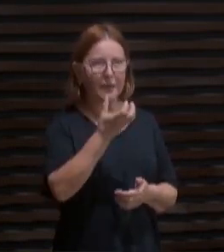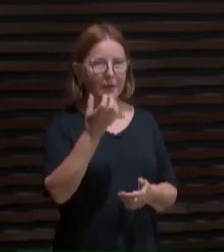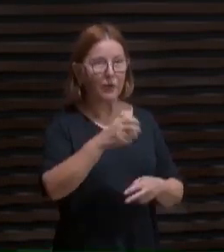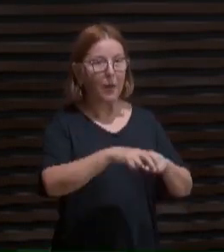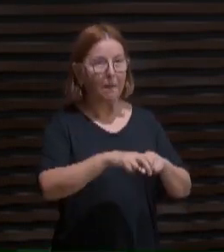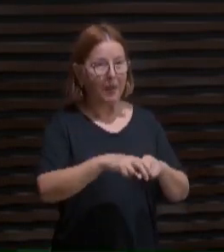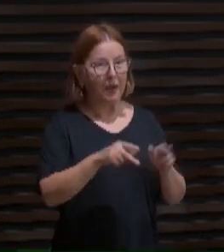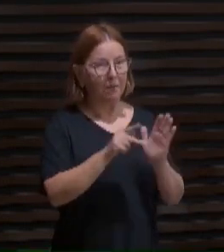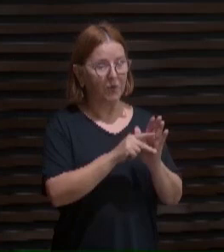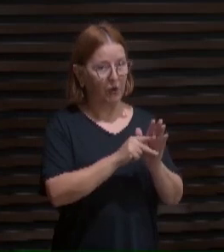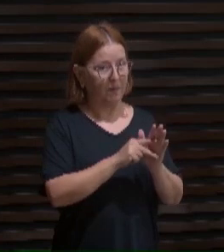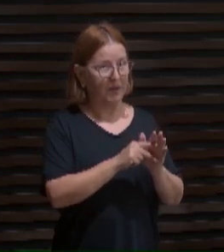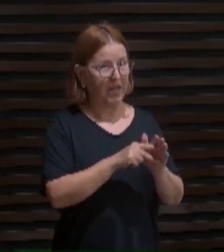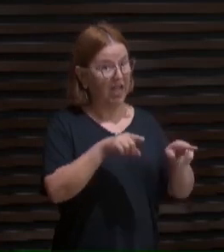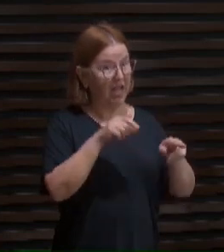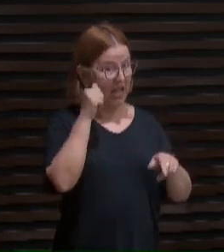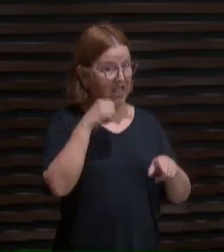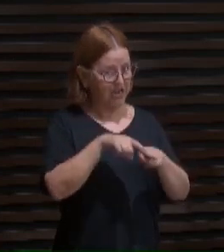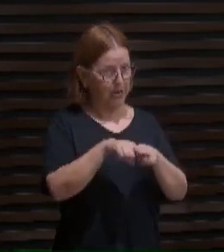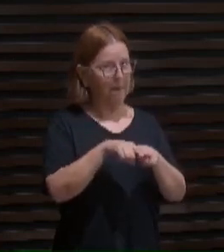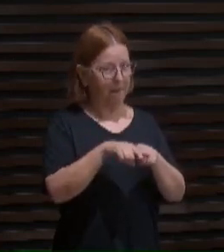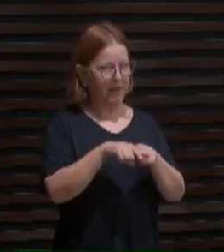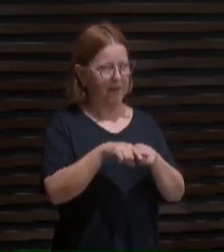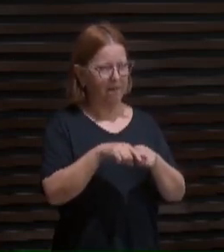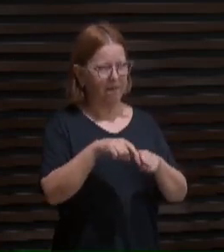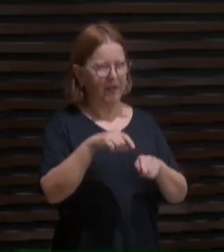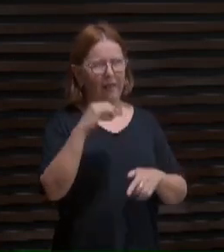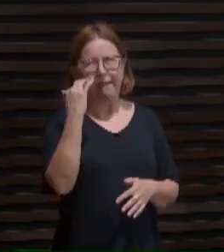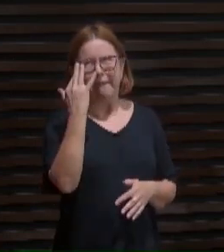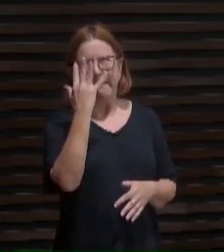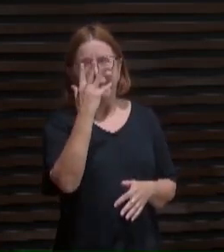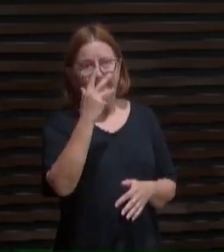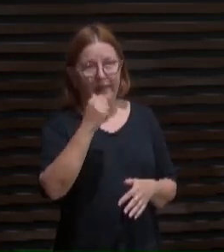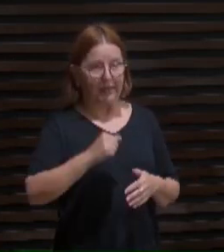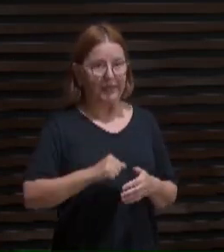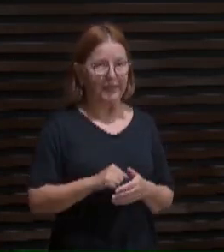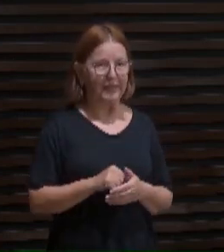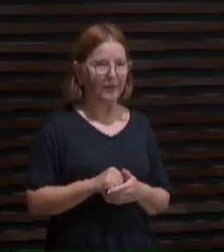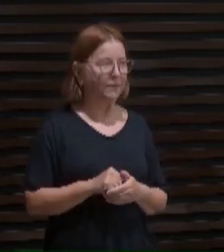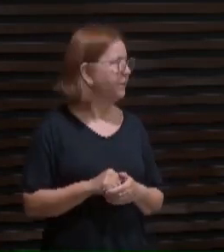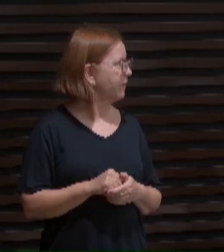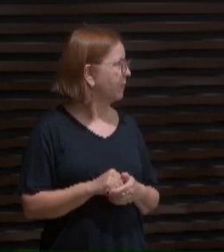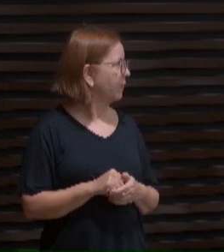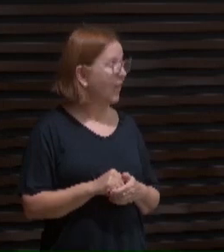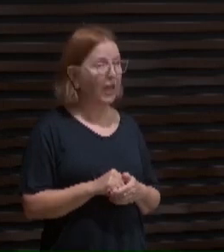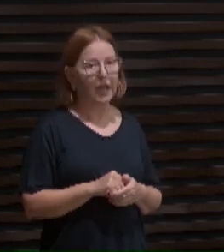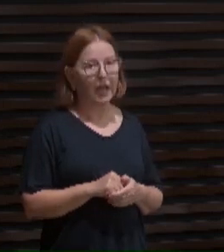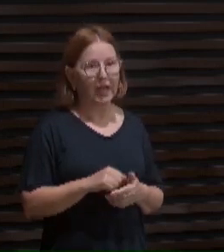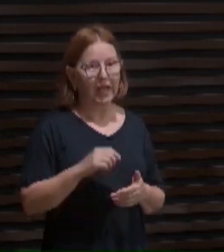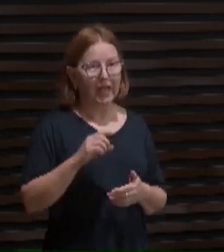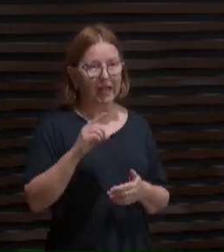sua irmã Tamar, lindíssima, belíssima. Aliás, aqueles 2 filhos de